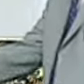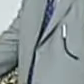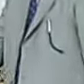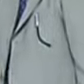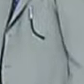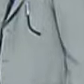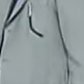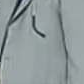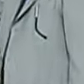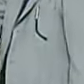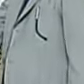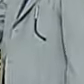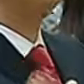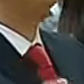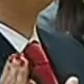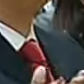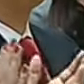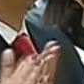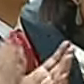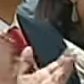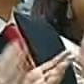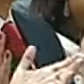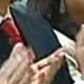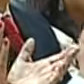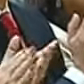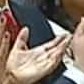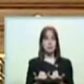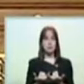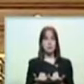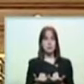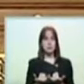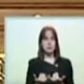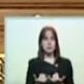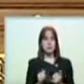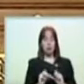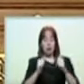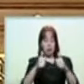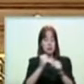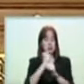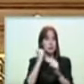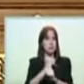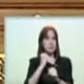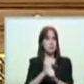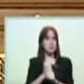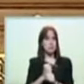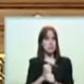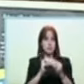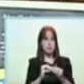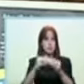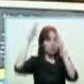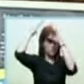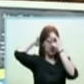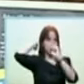membros da Assembleia Constituinte, cuja existência não é reconhecida pela União Europeia. Inicie gestiones. Faça